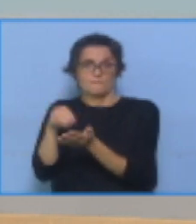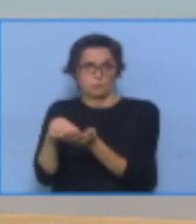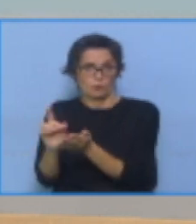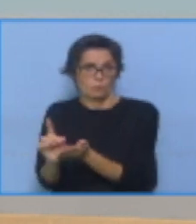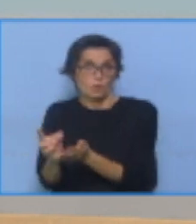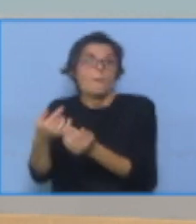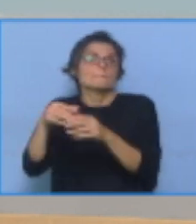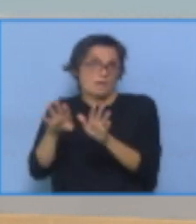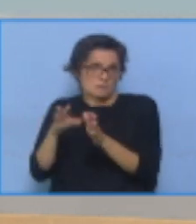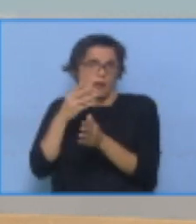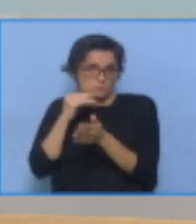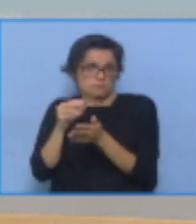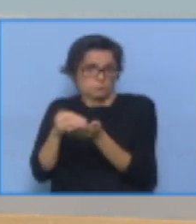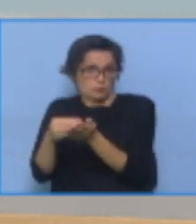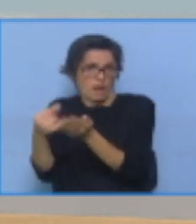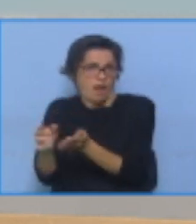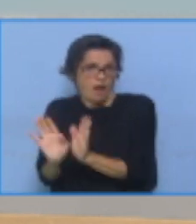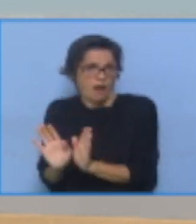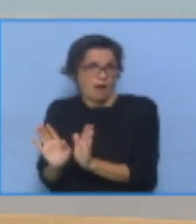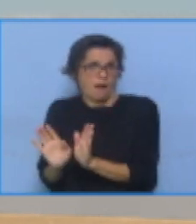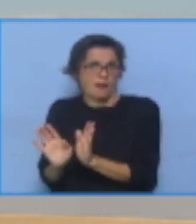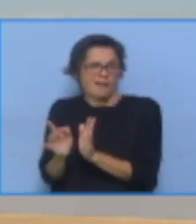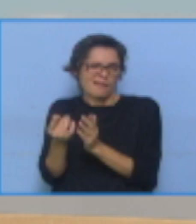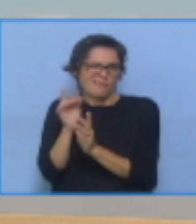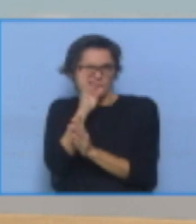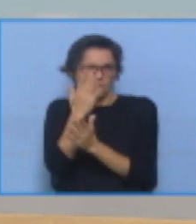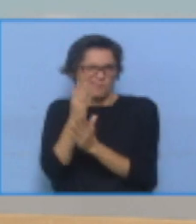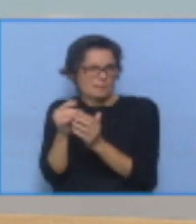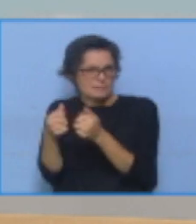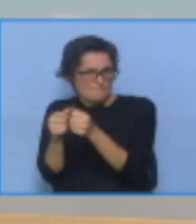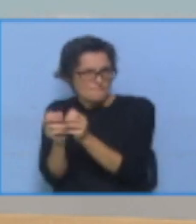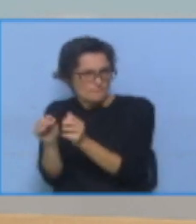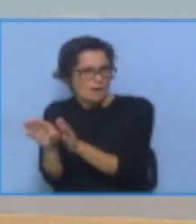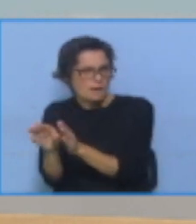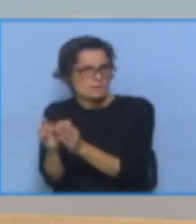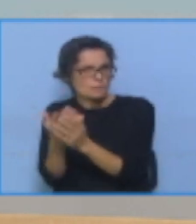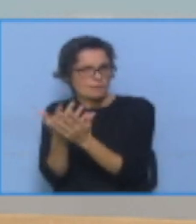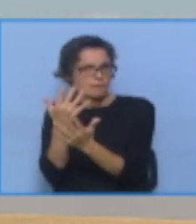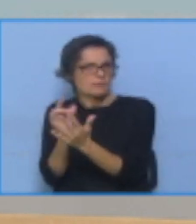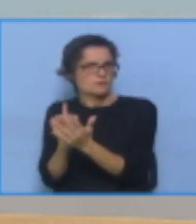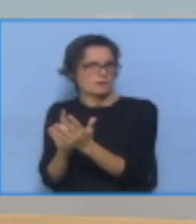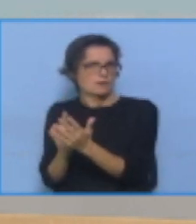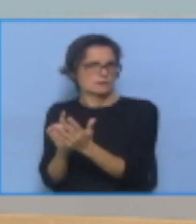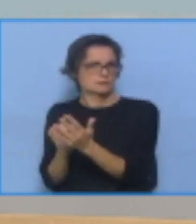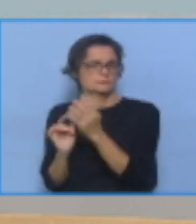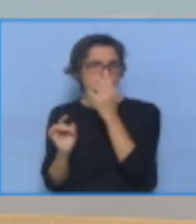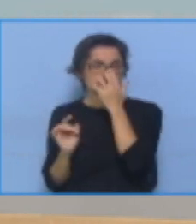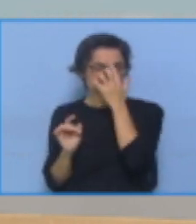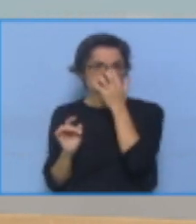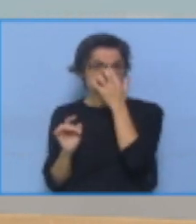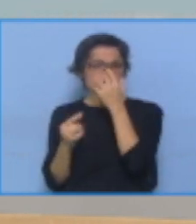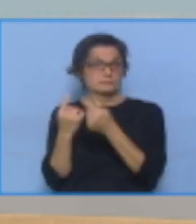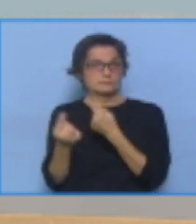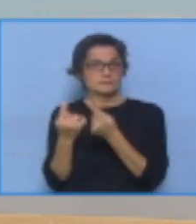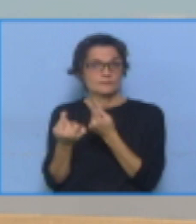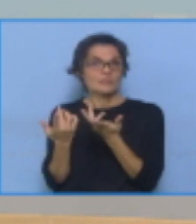existe. Talvez esteja mais escondida, não seja tão visível, como eu há pouco dizia, às vezes os pobres